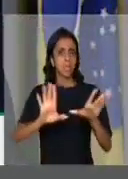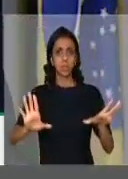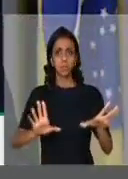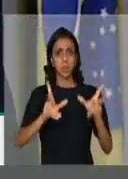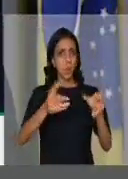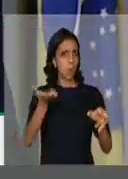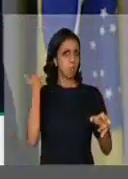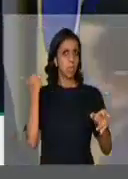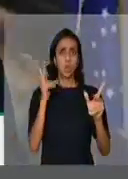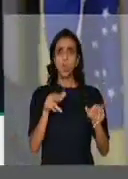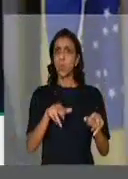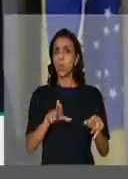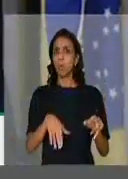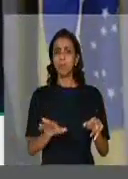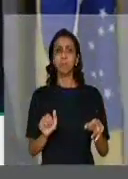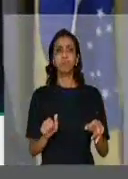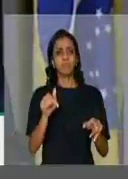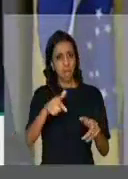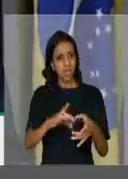precedente, possamos